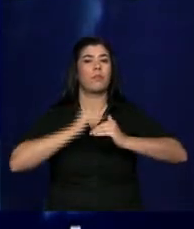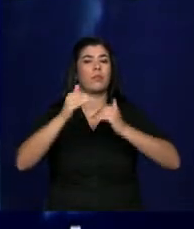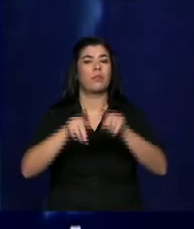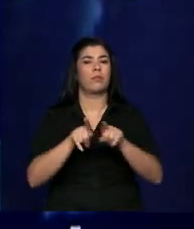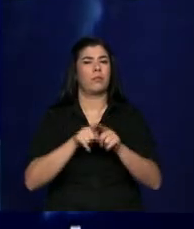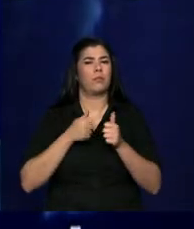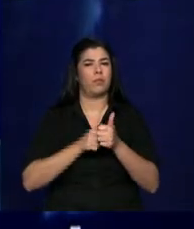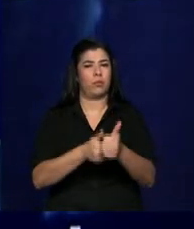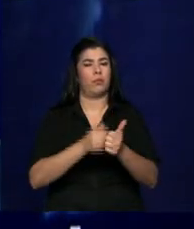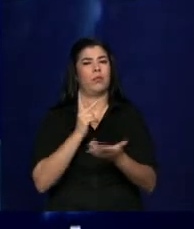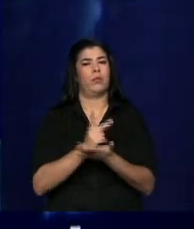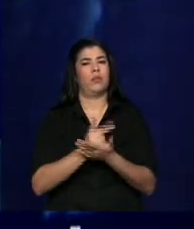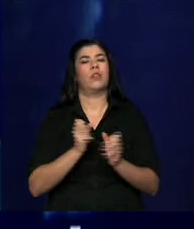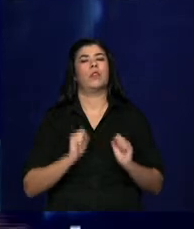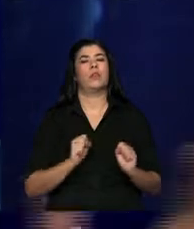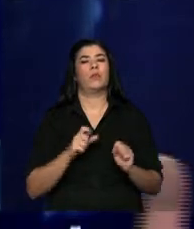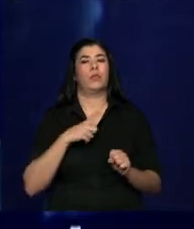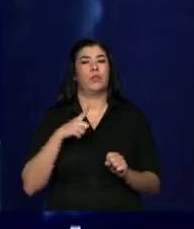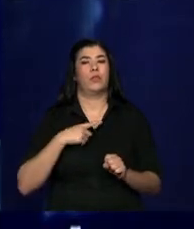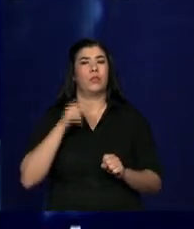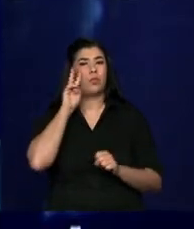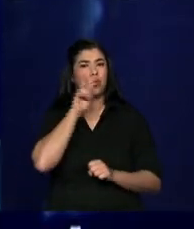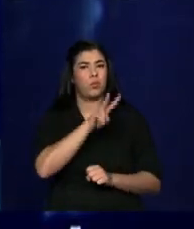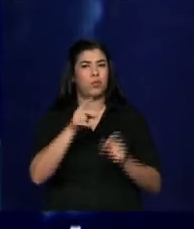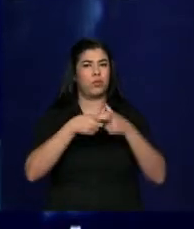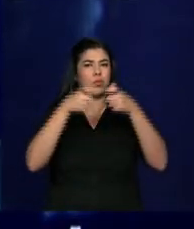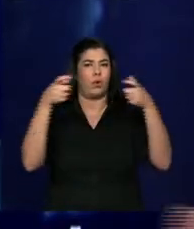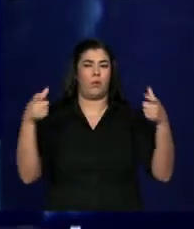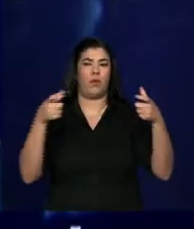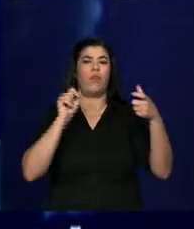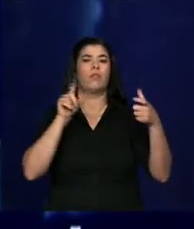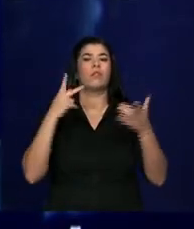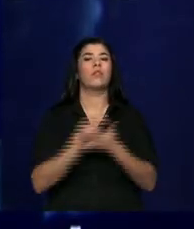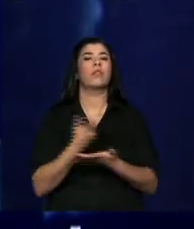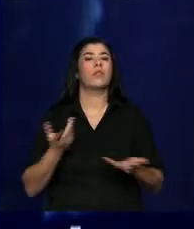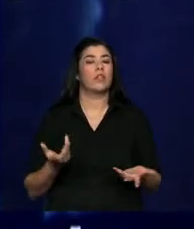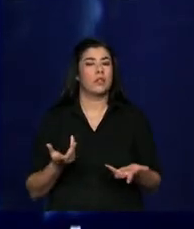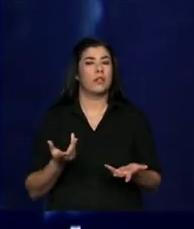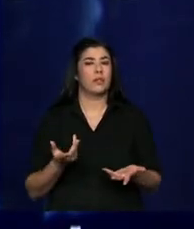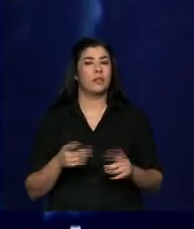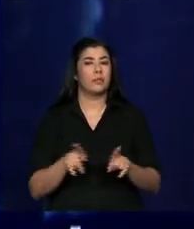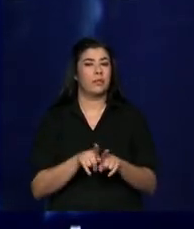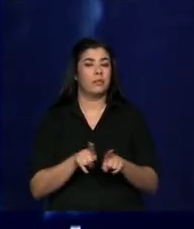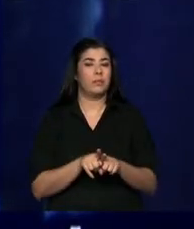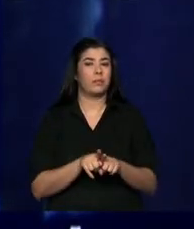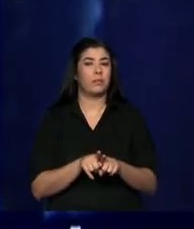acompanhamento é um acompanhamento que permite ter esse olhar ampliado, ter um olhar